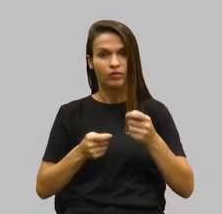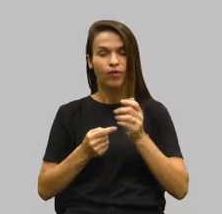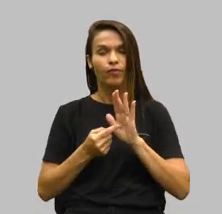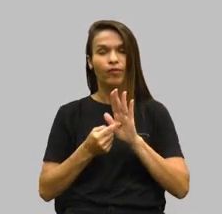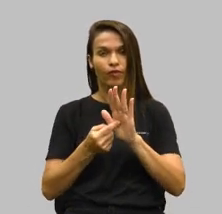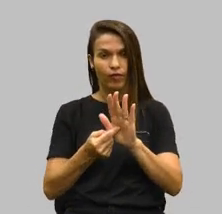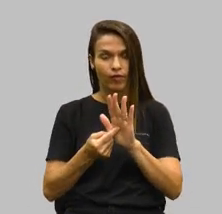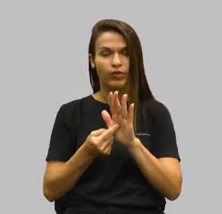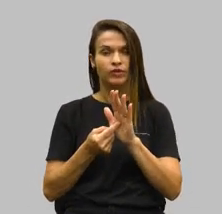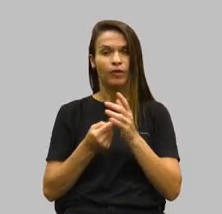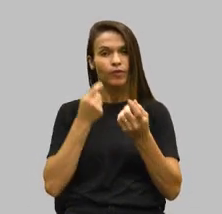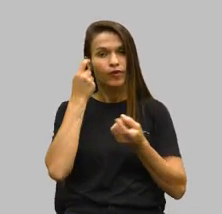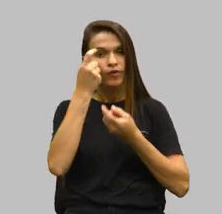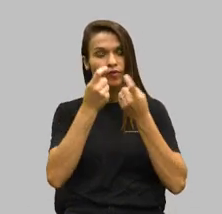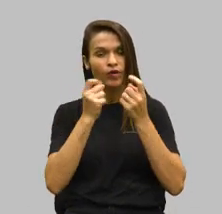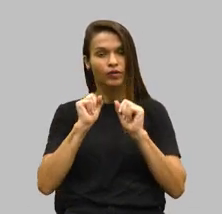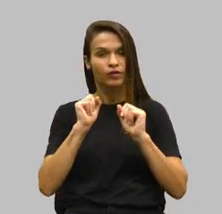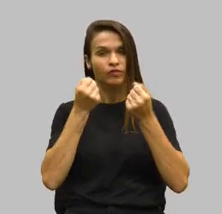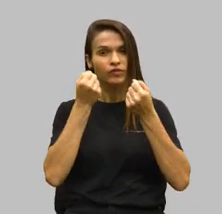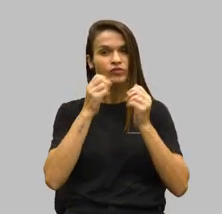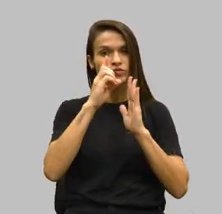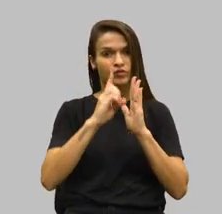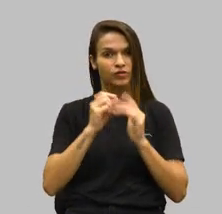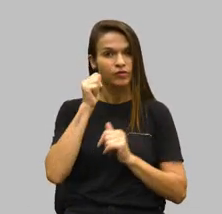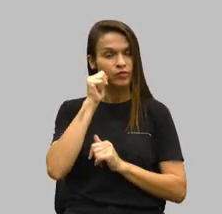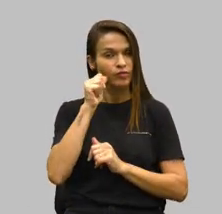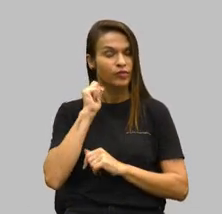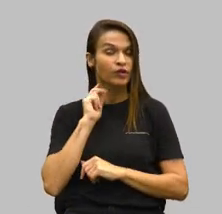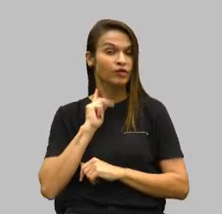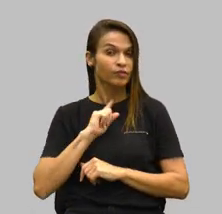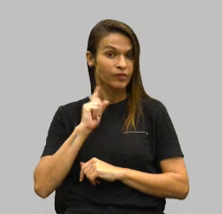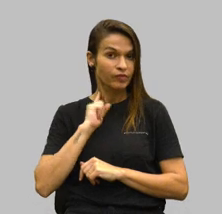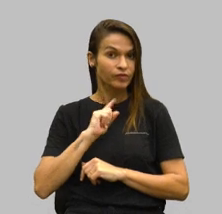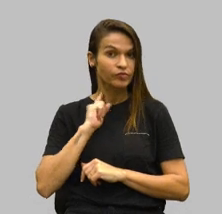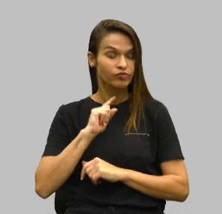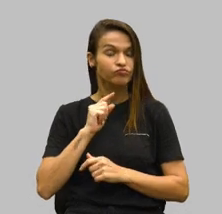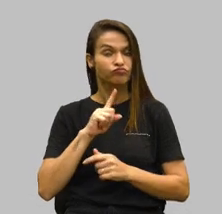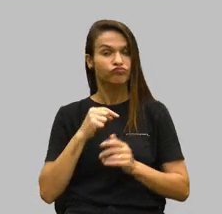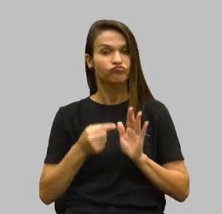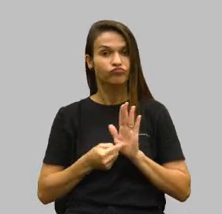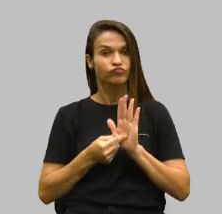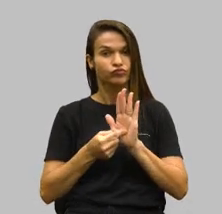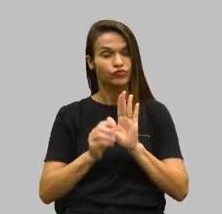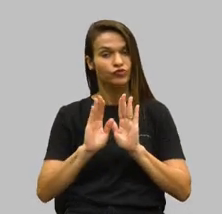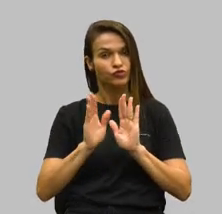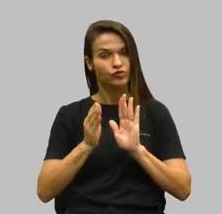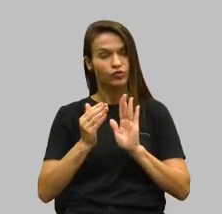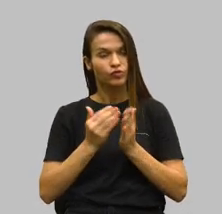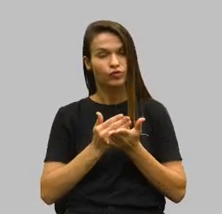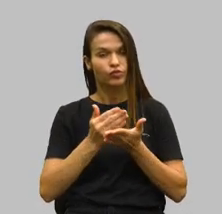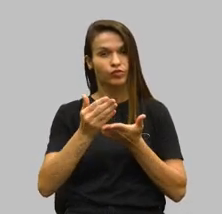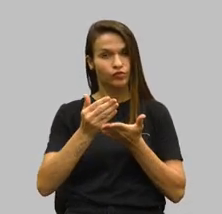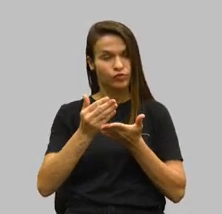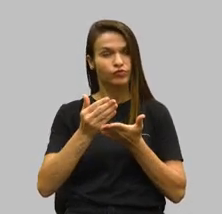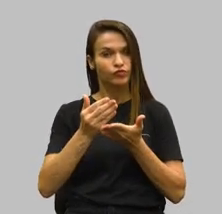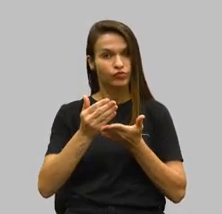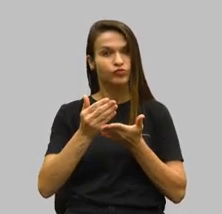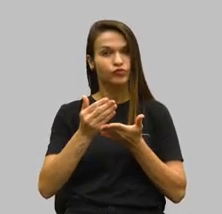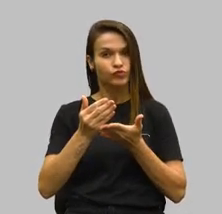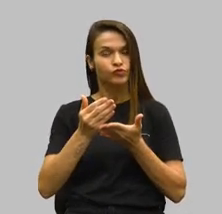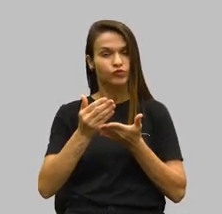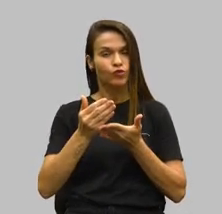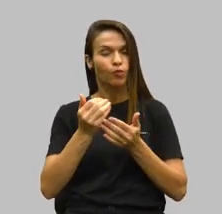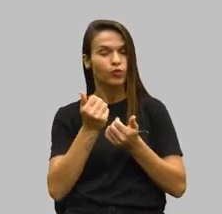estado com a pasta e a defesa dos direitos da mulher mineira e nós trouxemos aqui já o início de um funcionamento de uma